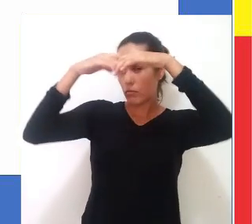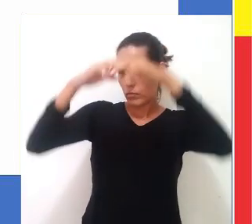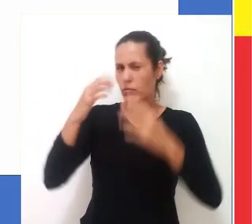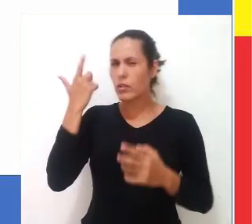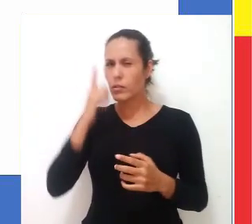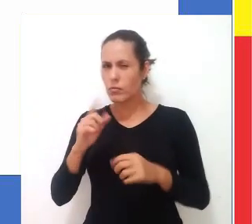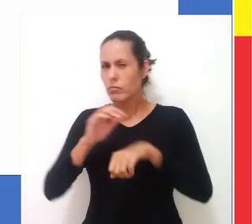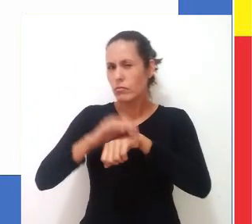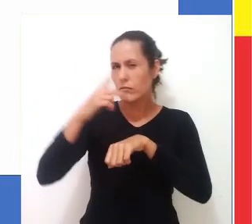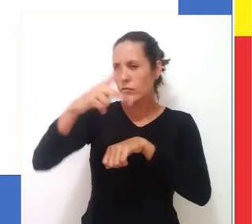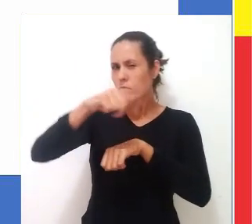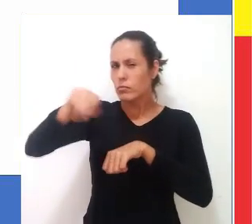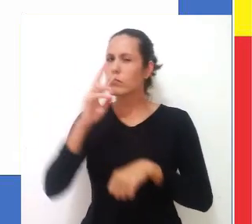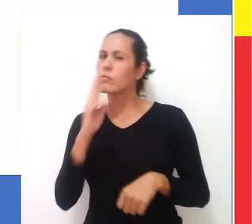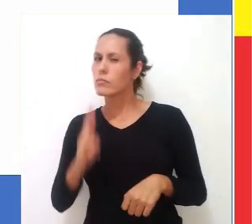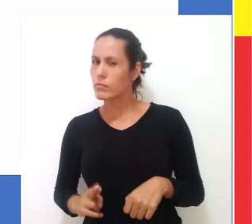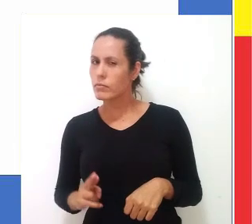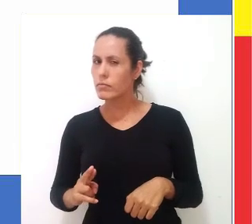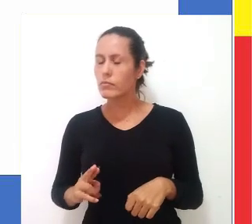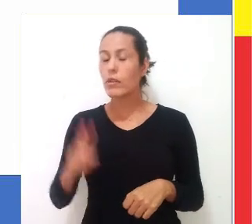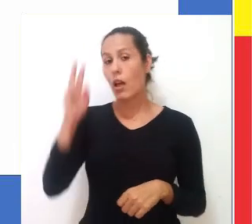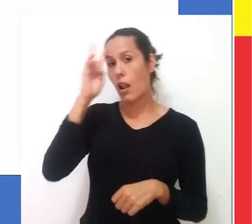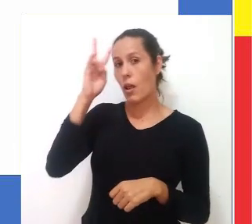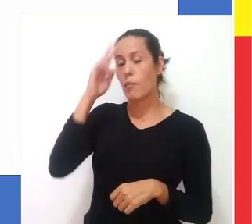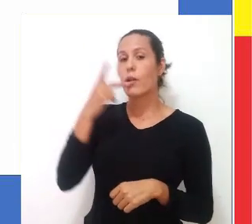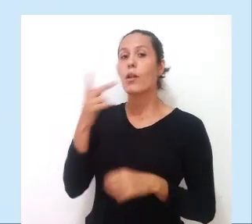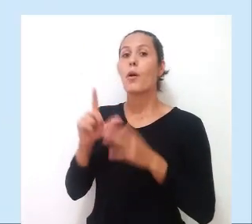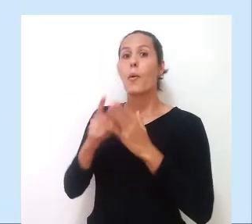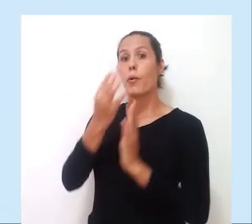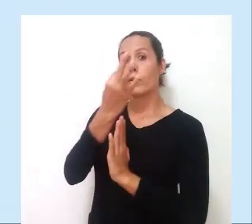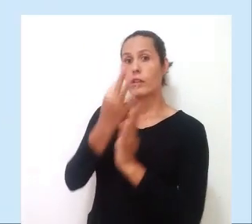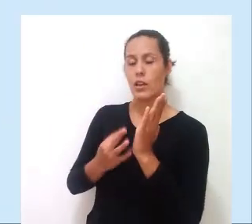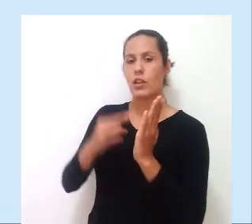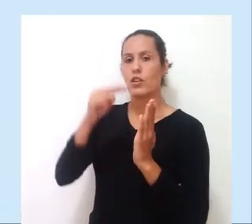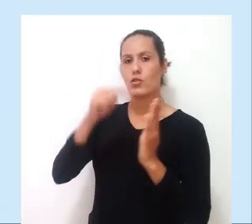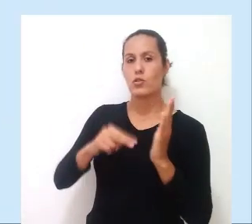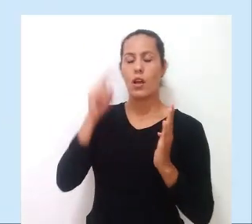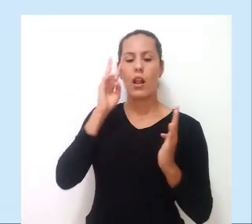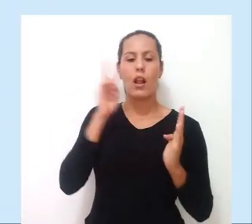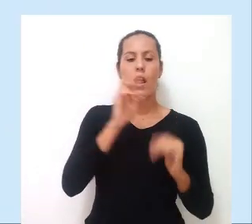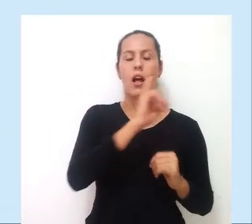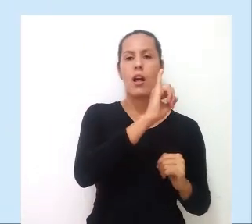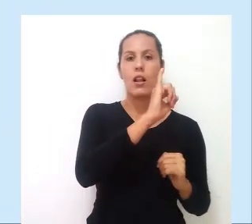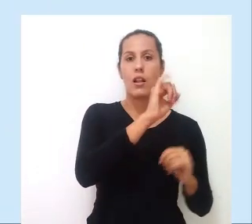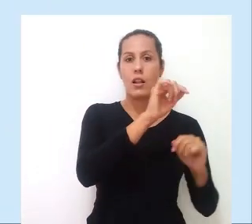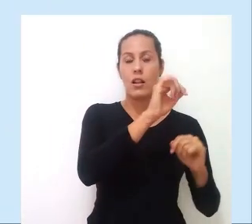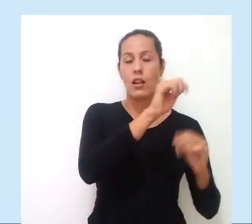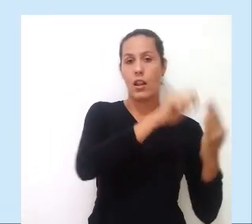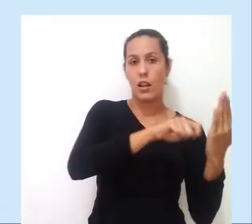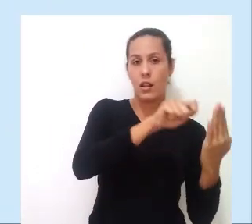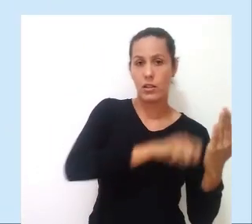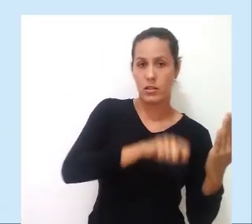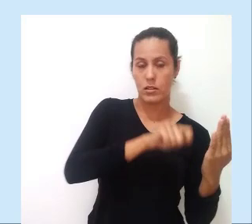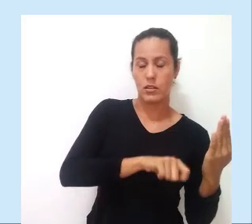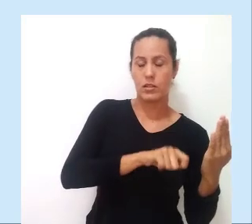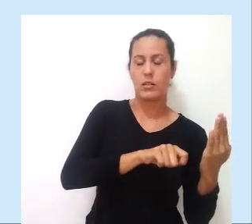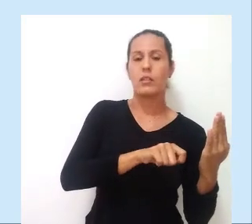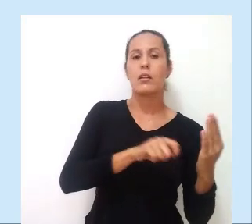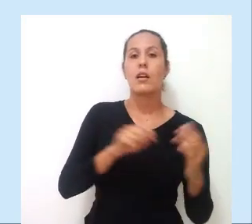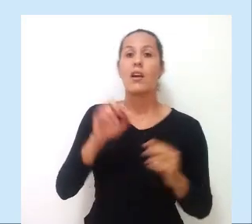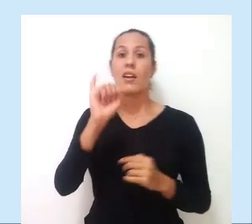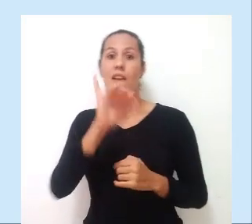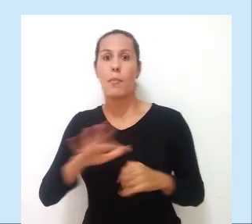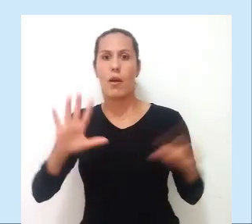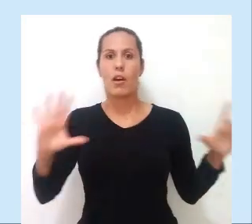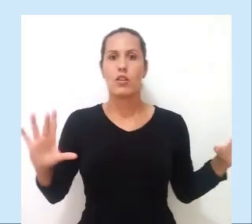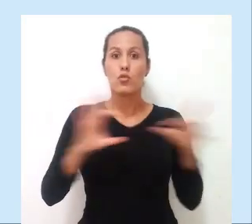pensar, ver se vocês conseguem resolver essas questões. Lembrando que quando eu pego um texto que ele tem a linguagem mista, eu vou usar a linguagem verbal e a